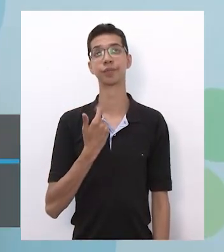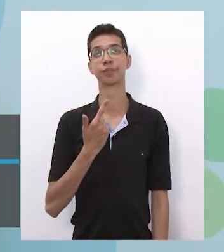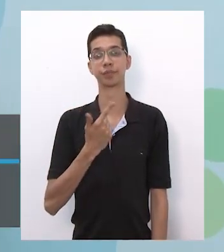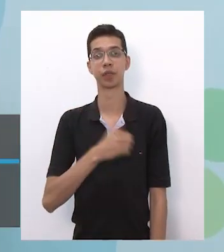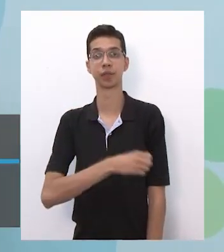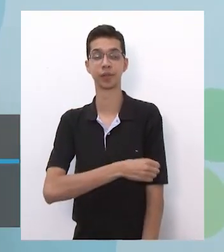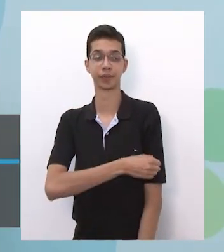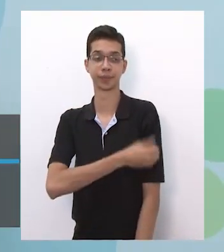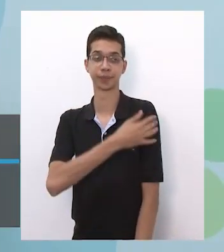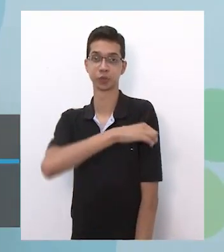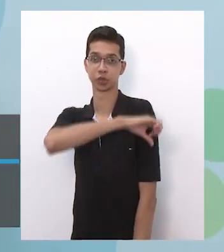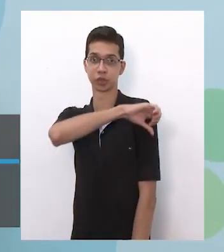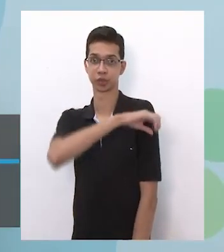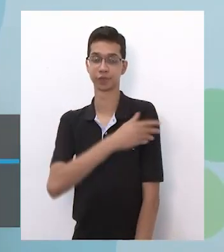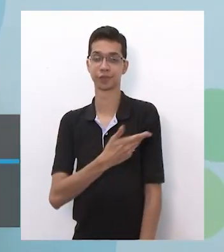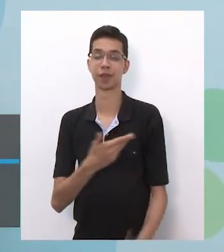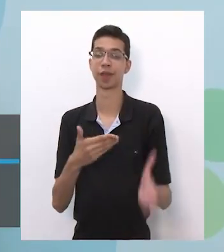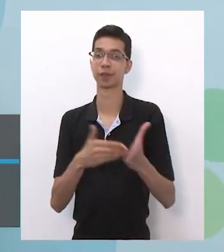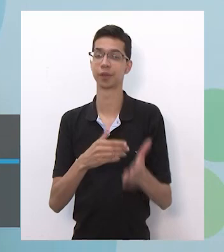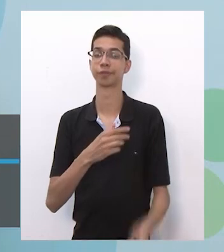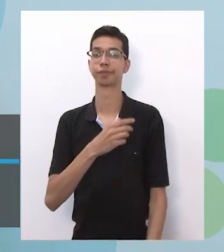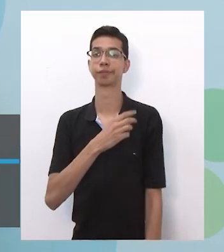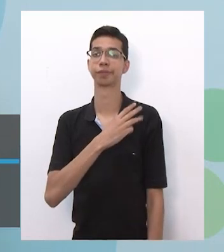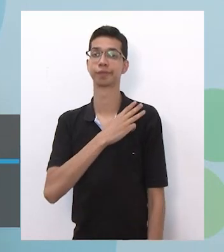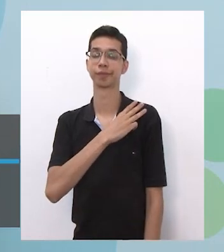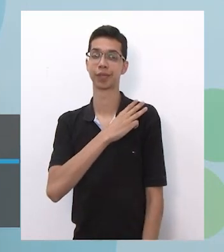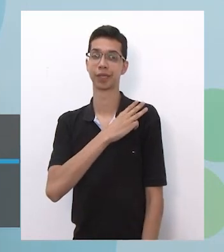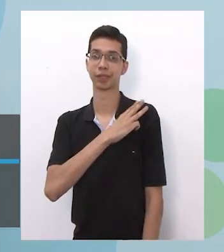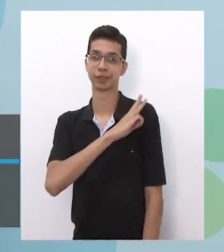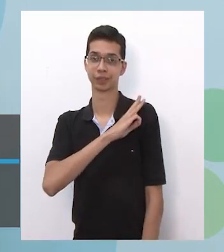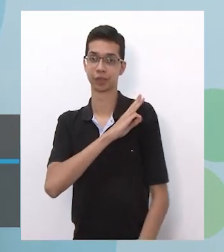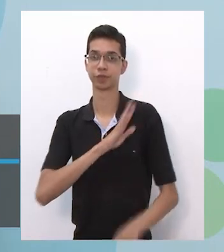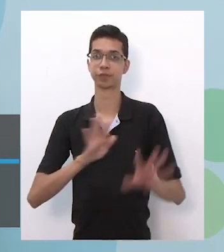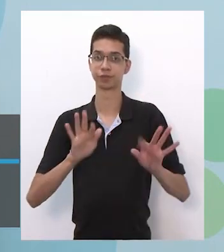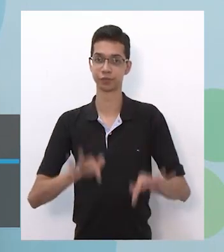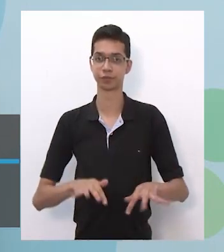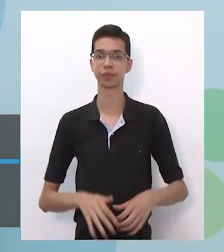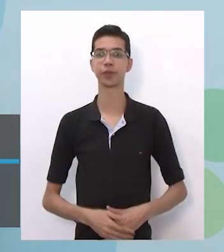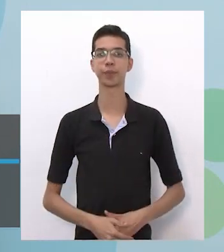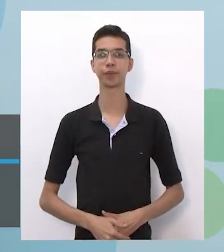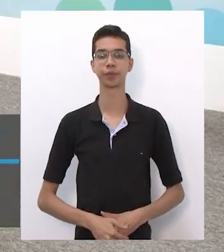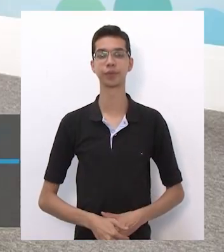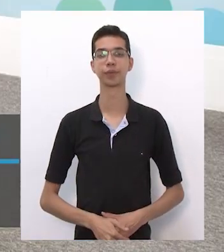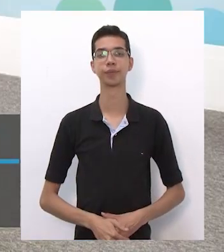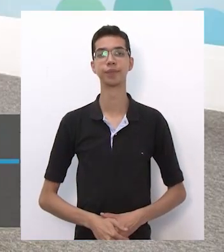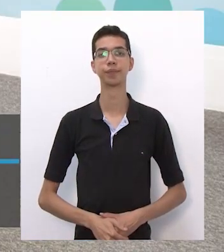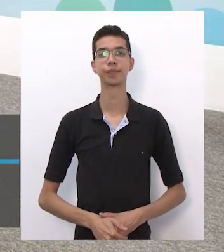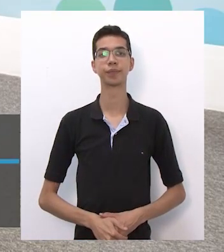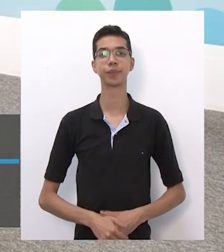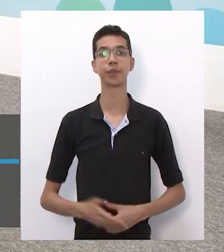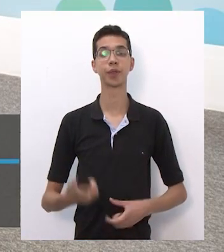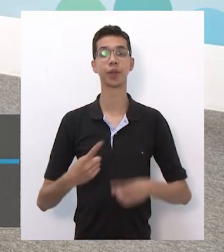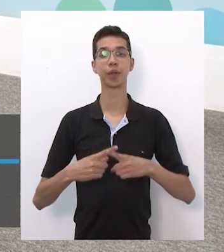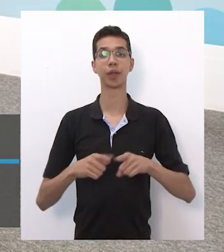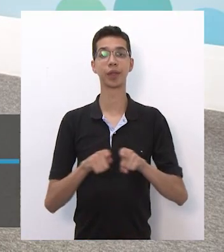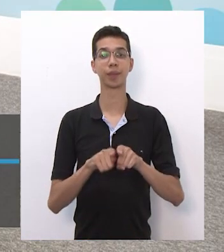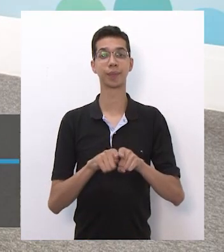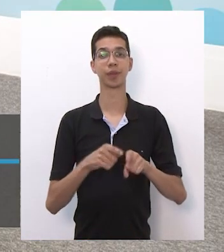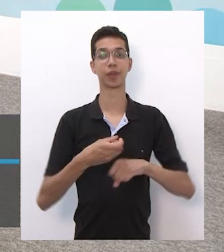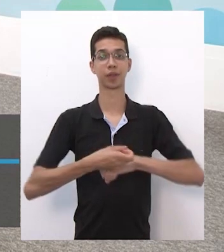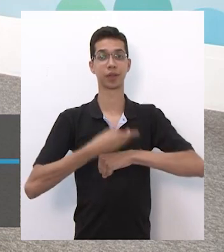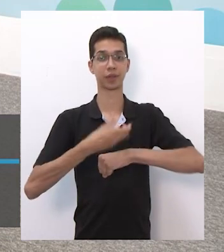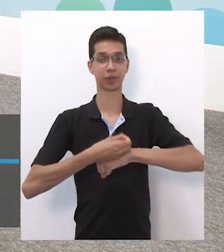ano até o 3º ano nesse momento. Então, esse é o nosso foco nesse momento. E alguns professores pediram